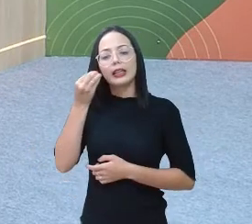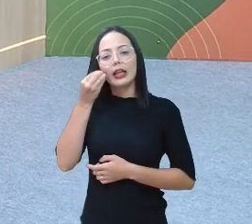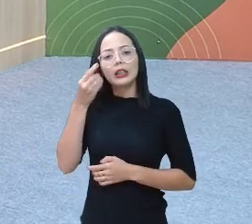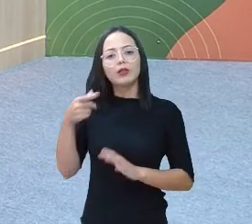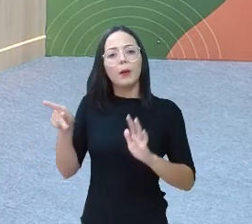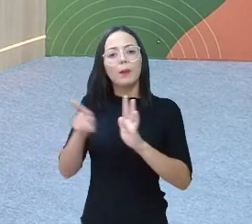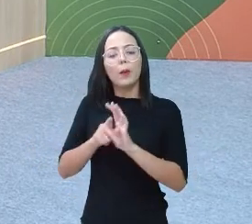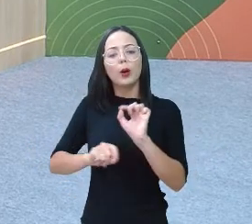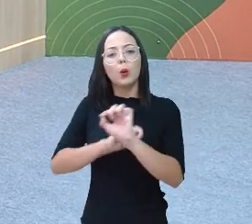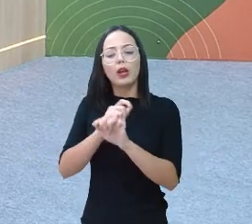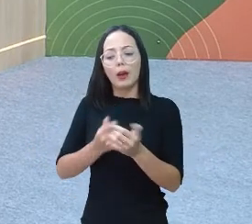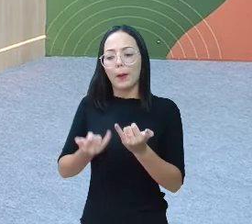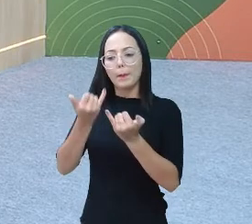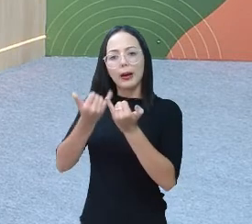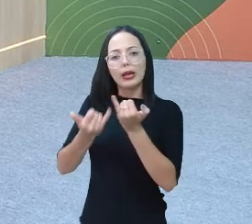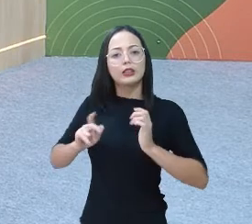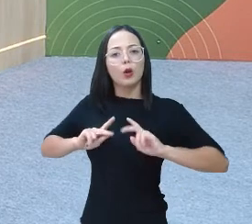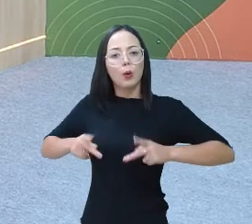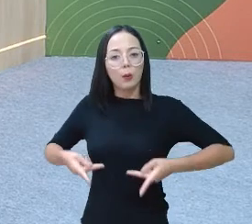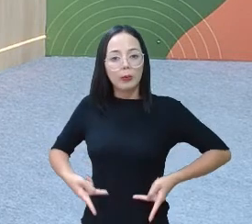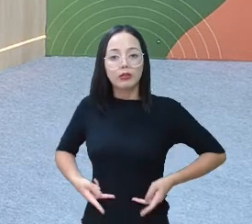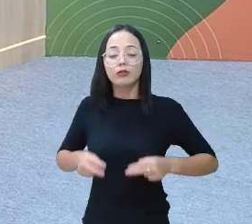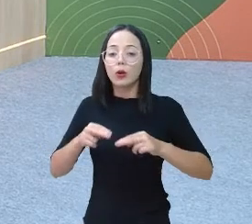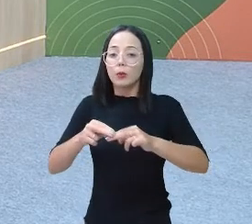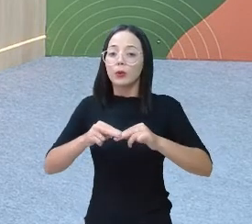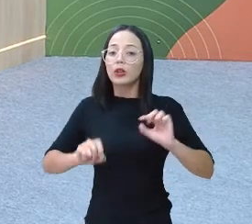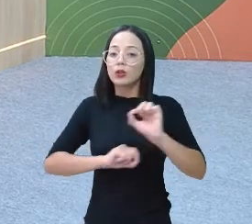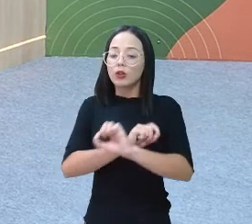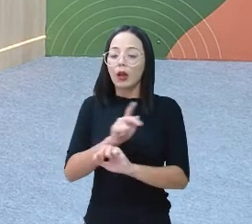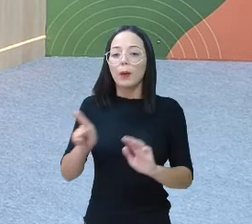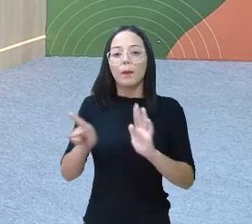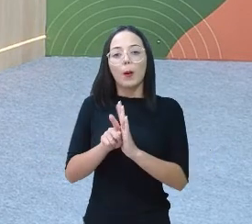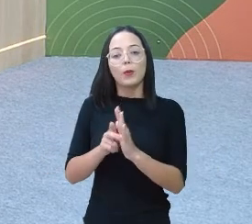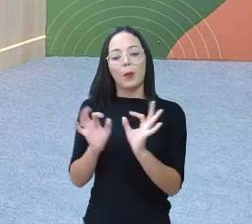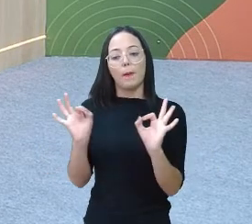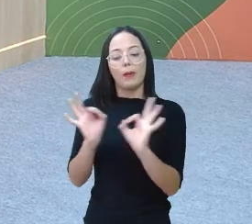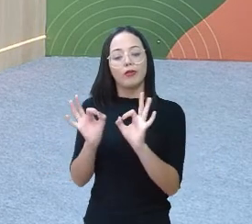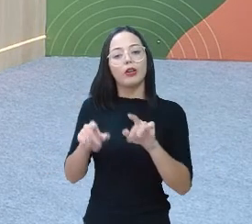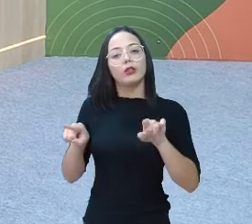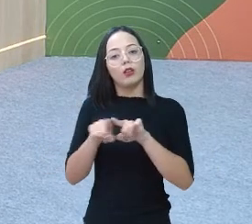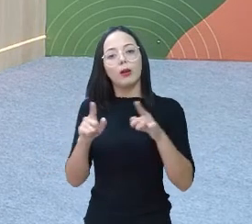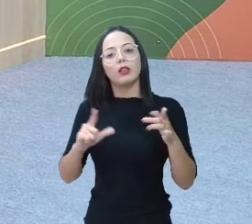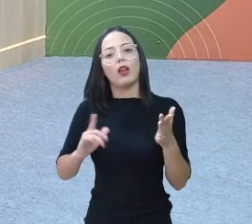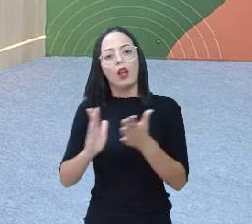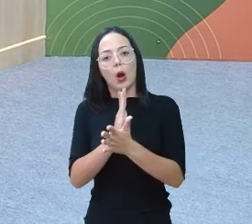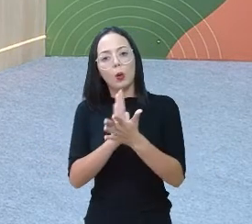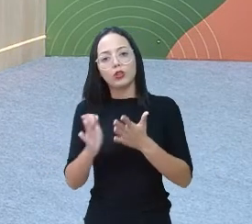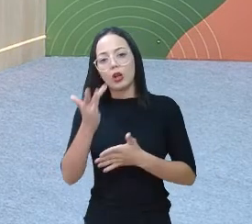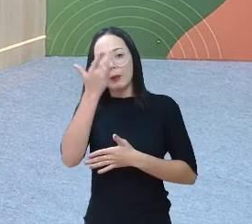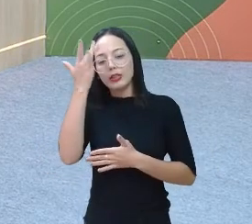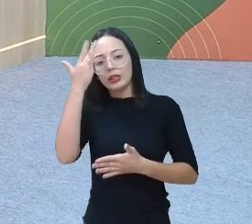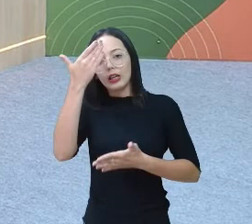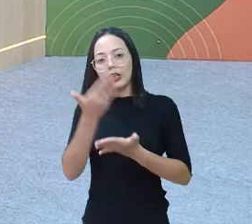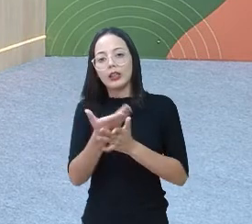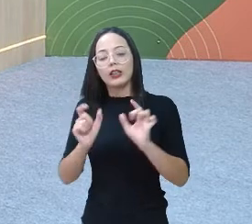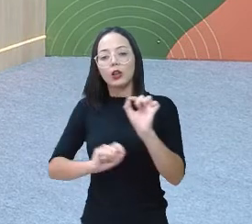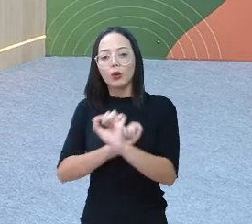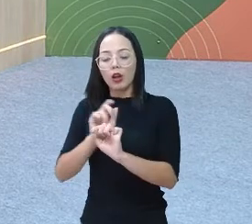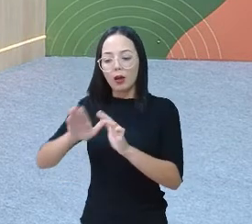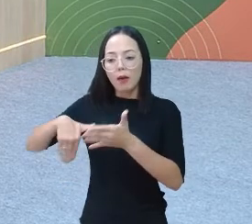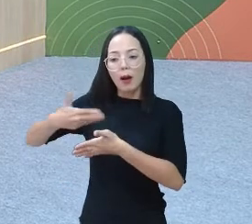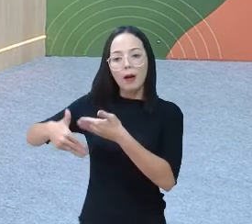máquina mais parecida com o humano e, por isso, ser perfeito também. Então, tem muita gente aí que acredita que a evolução das máquinas e